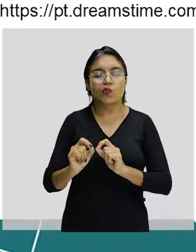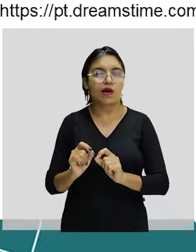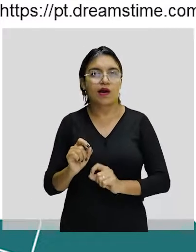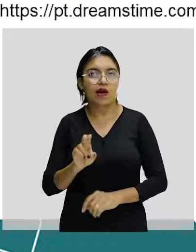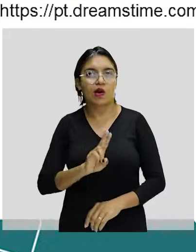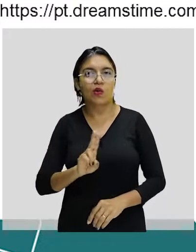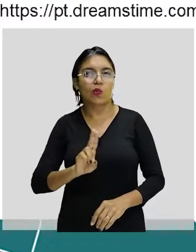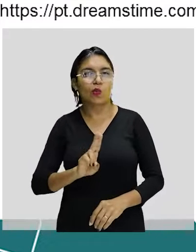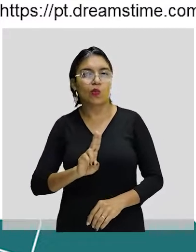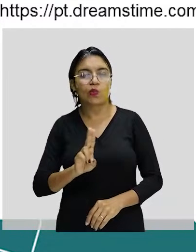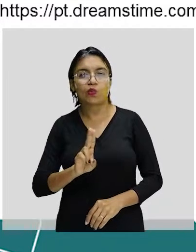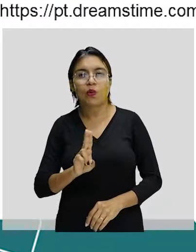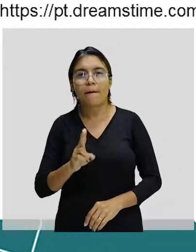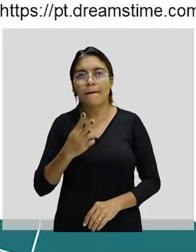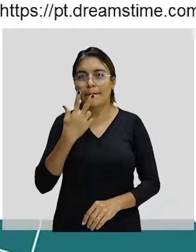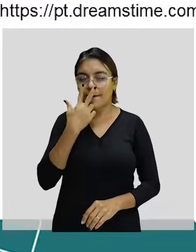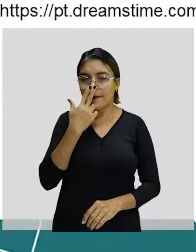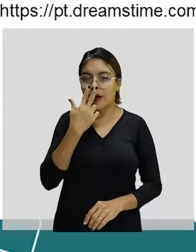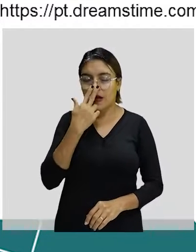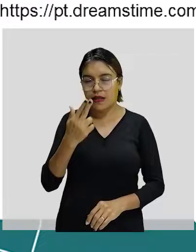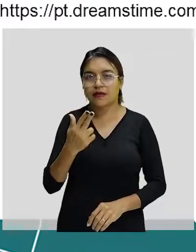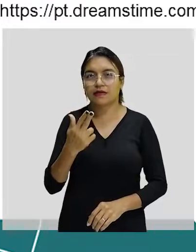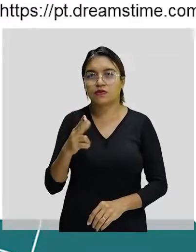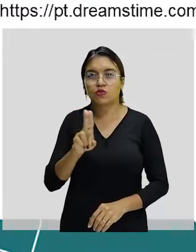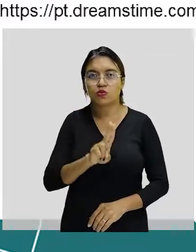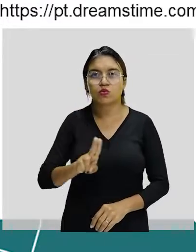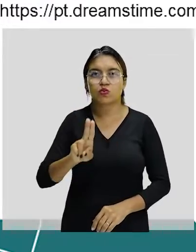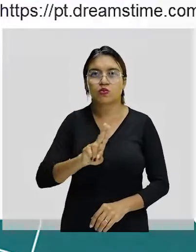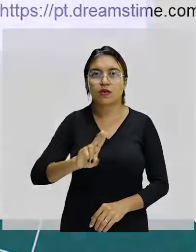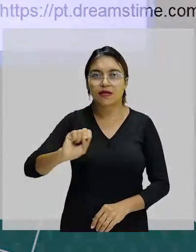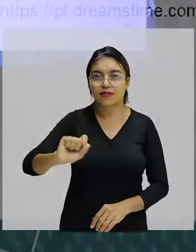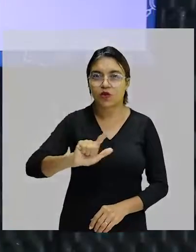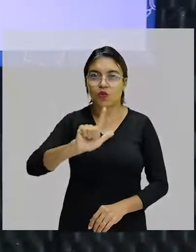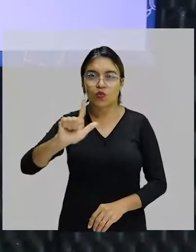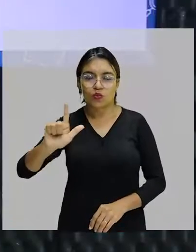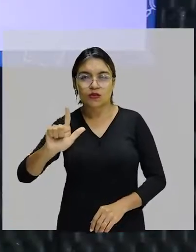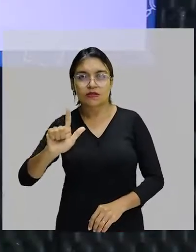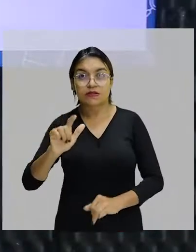um apelido para a cidade de São Luís. Ilha do Amor,